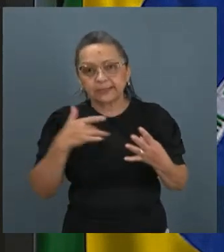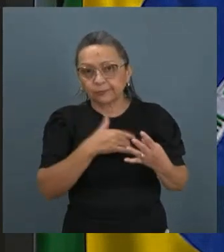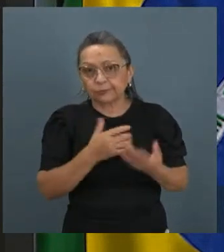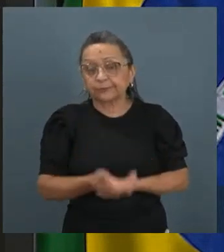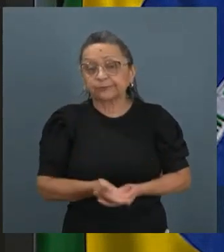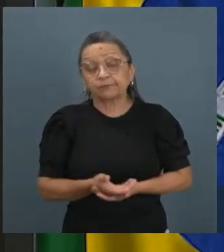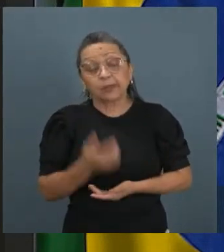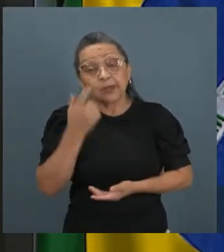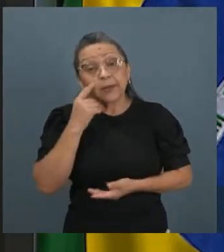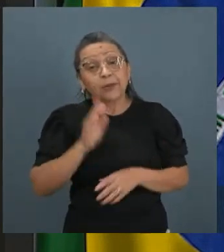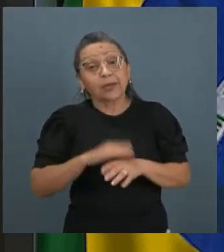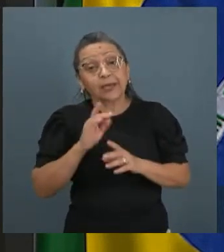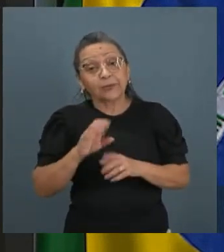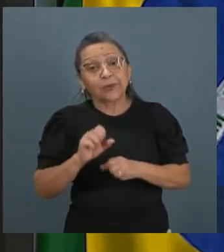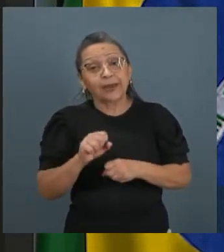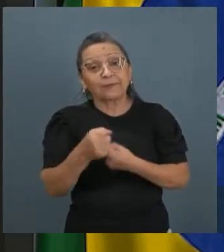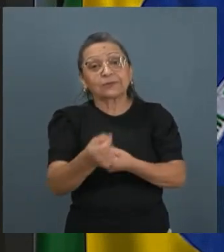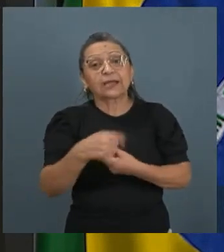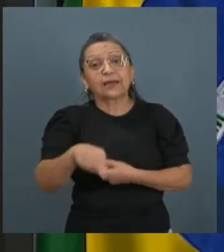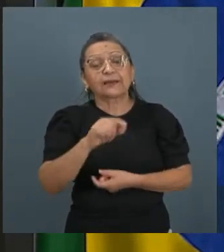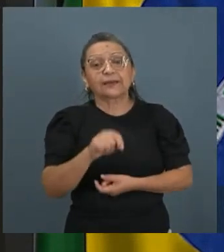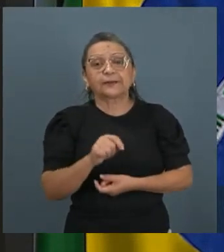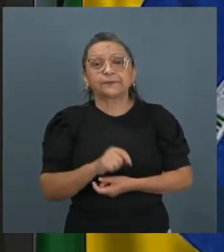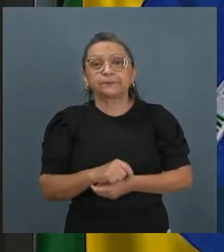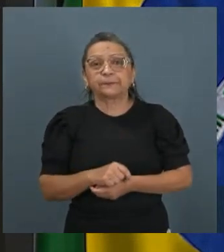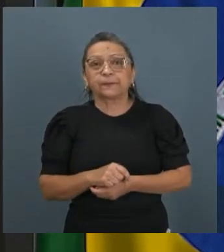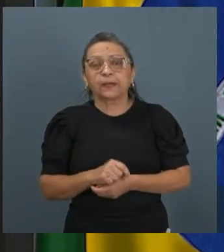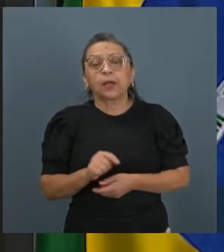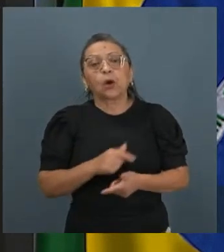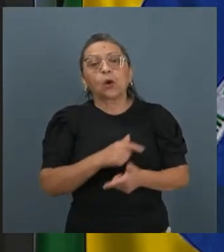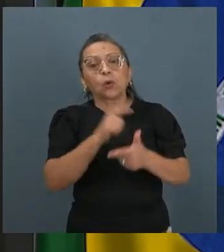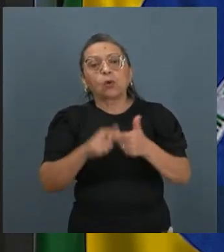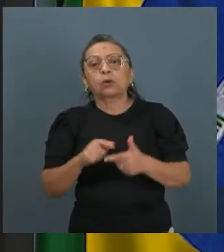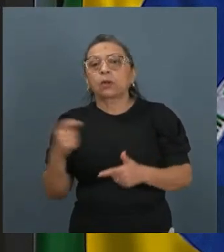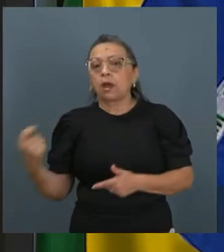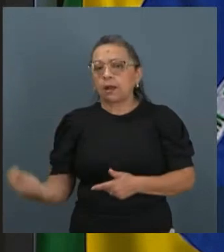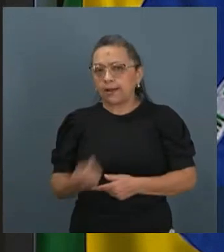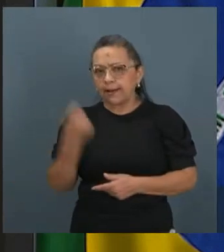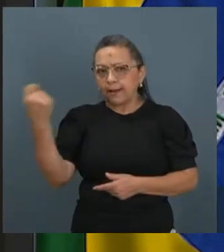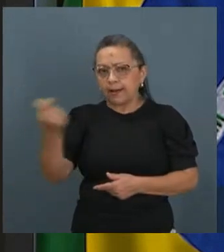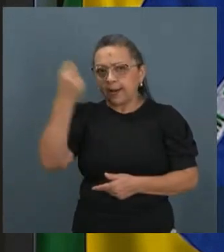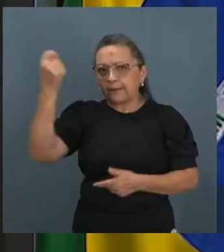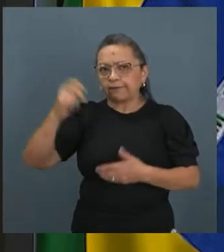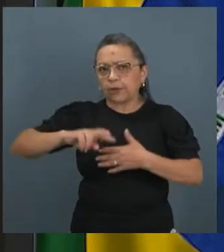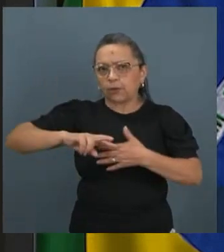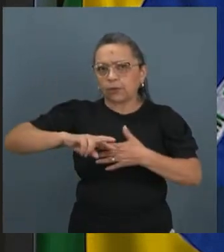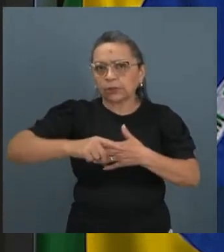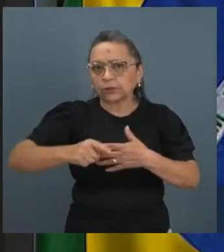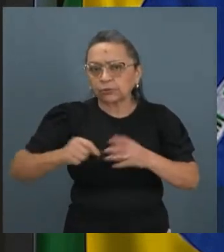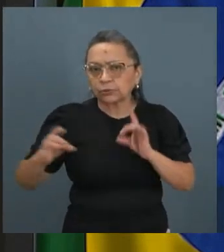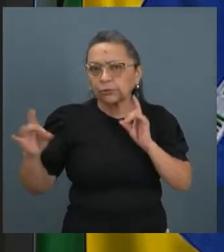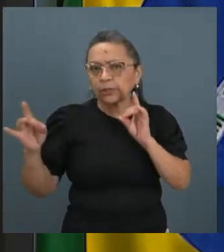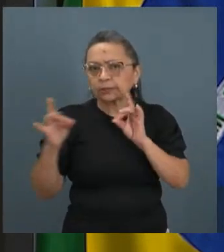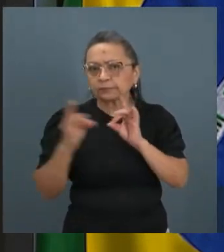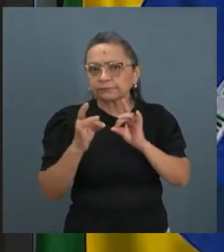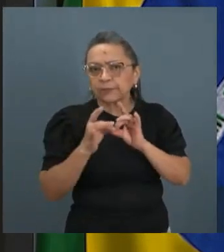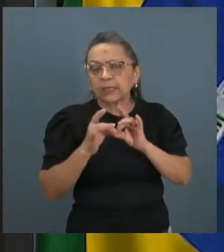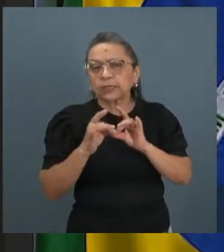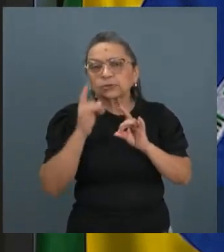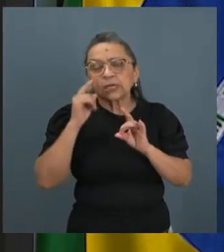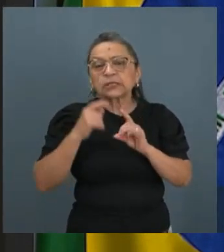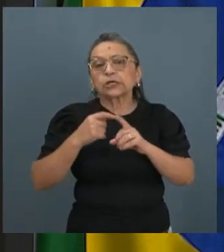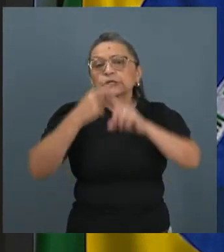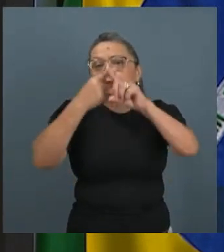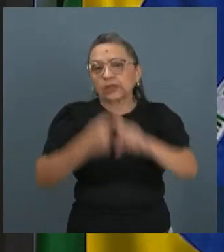quero reforçar aqui, senhor presidente, outra grave consequência associada à jogatina